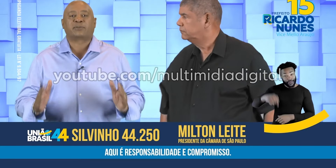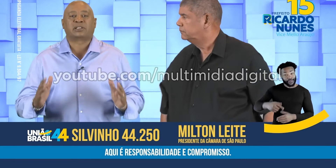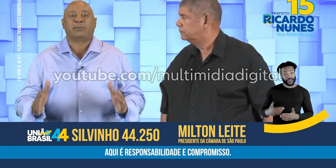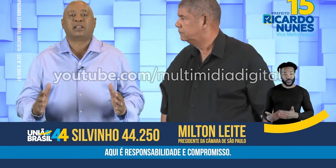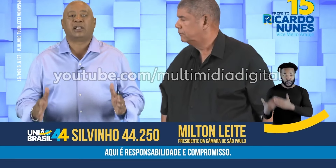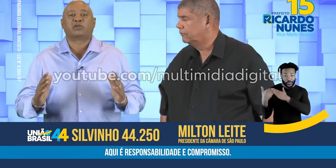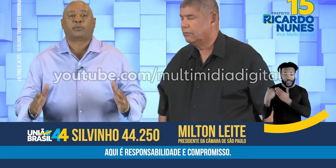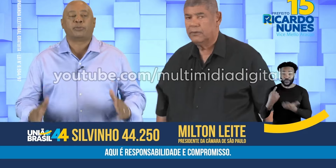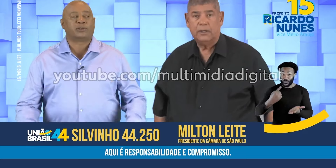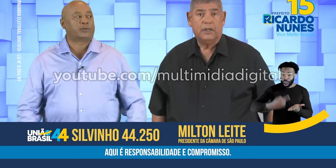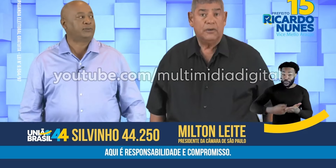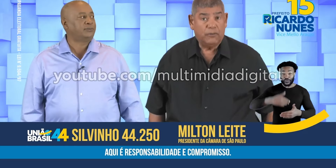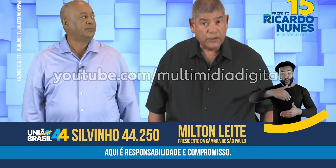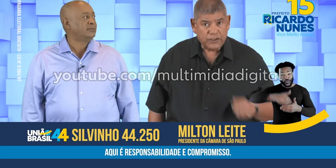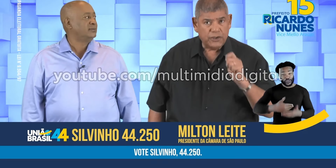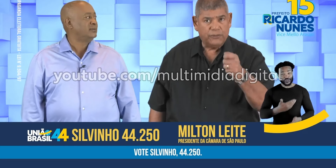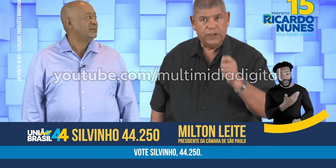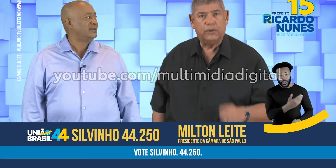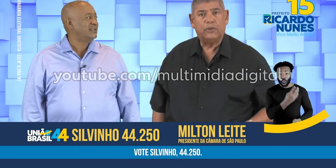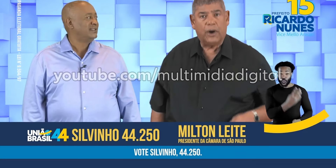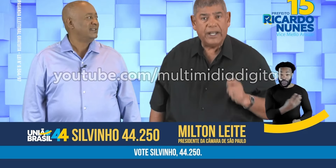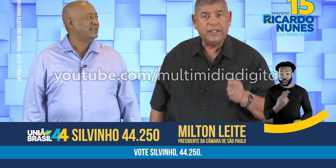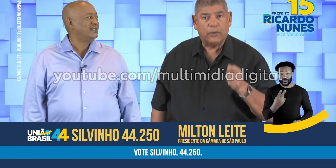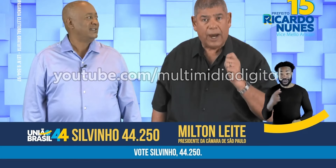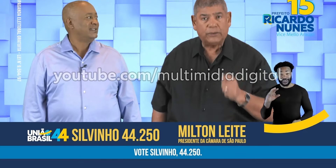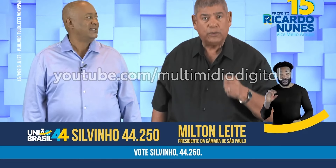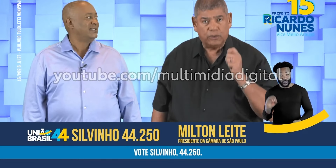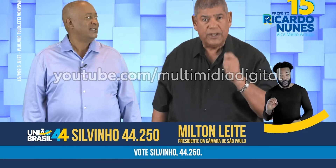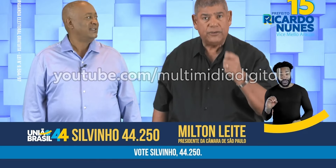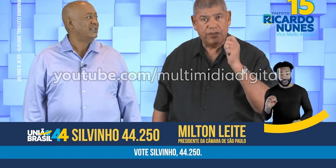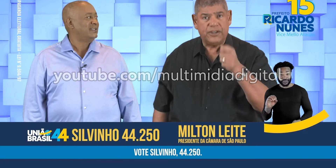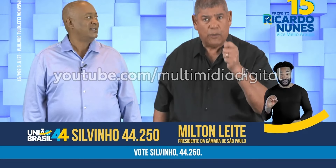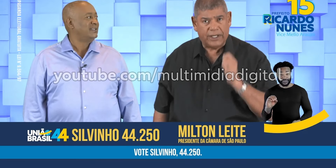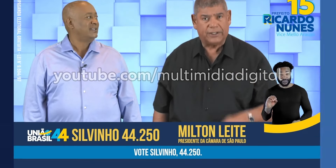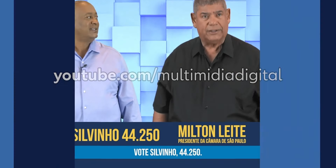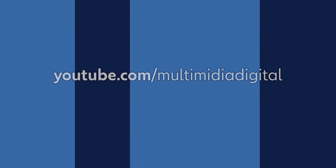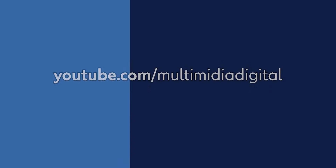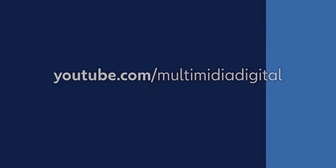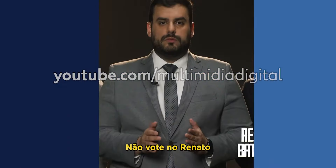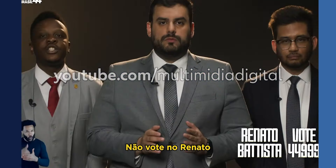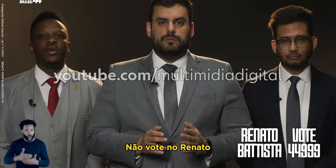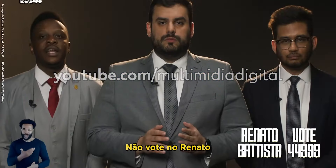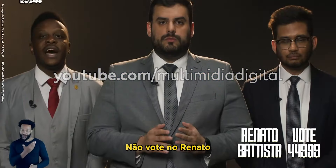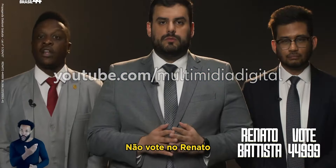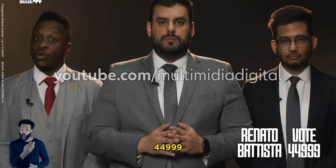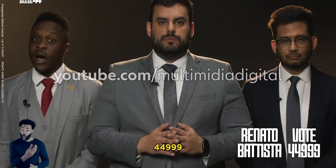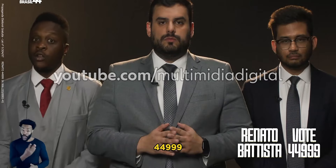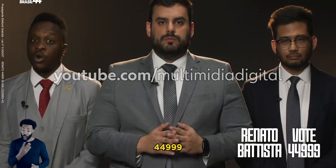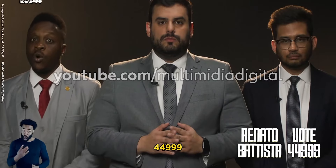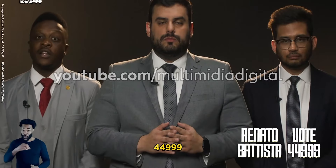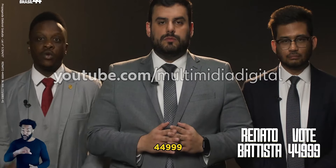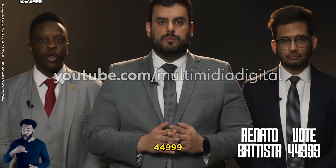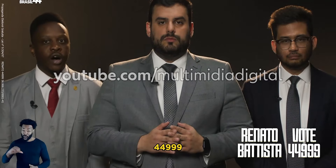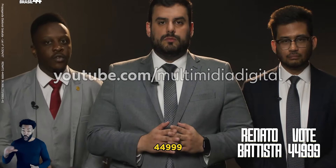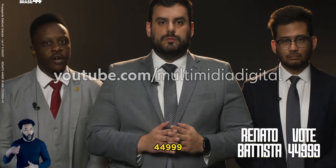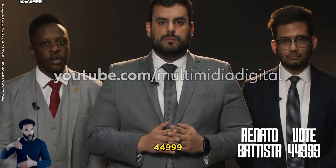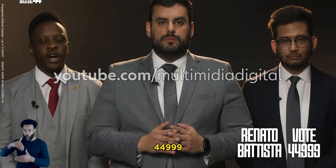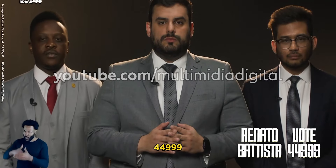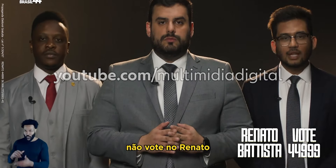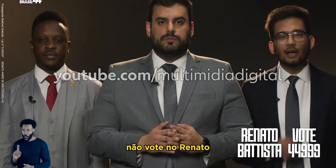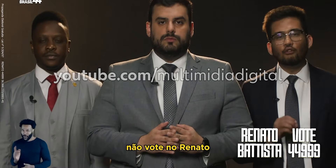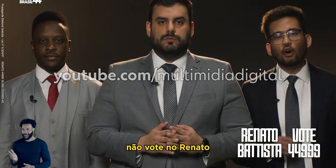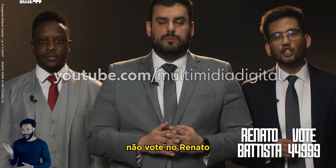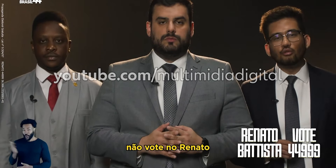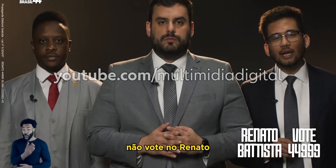é responsabilidade e compromisso. Vote Silvio, 44-250. Não vote no Renato, 44-999.